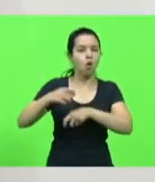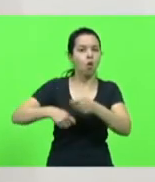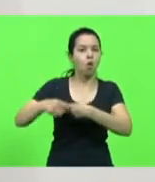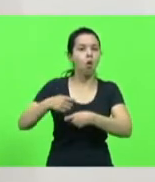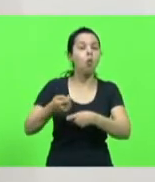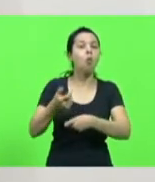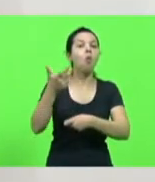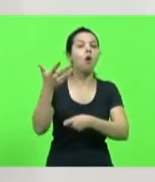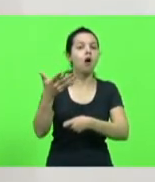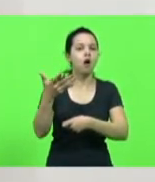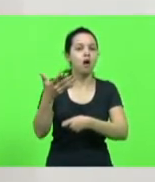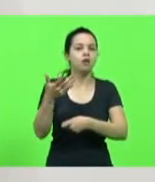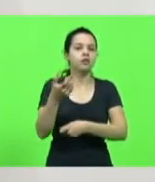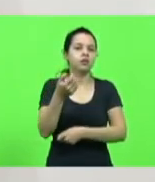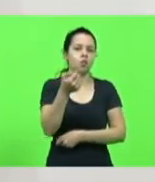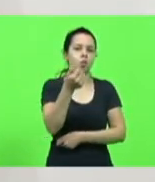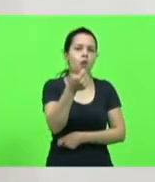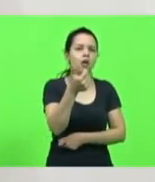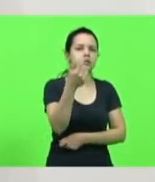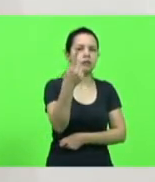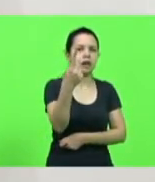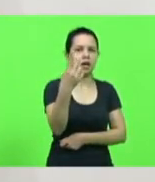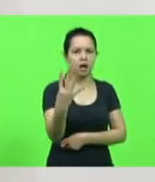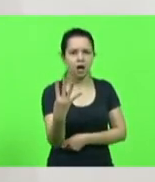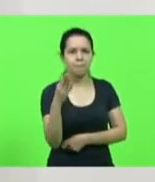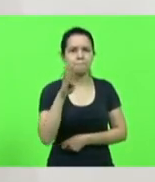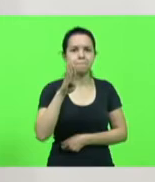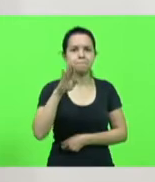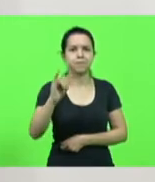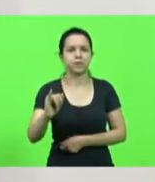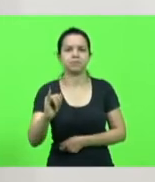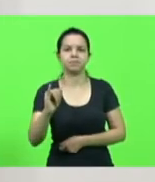14 bilhões.